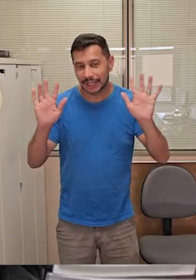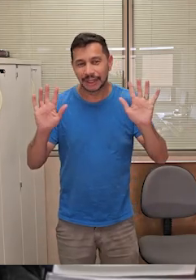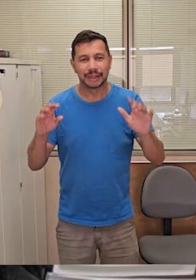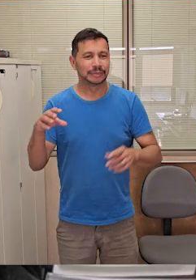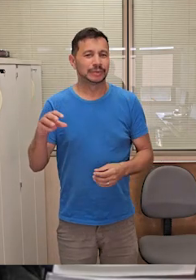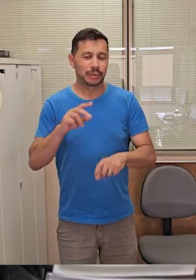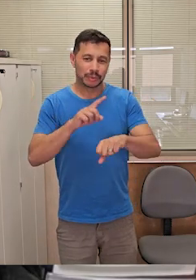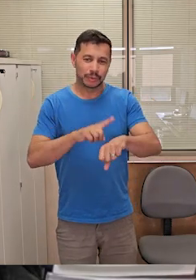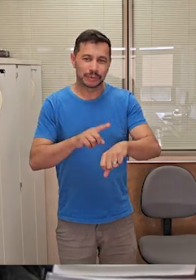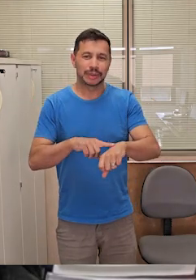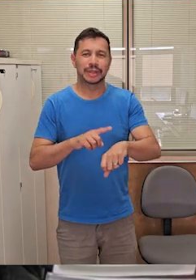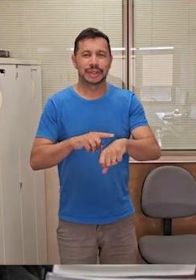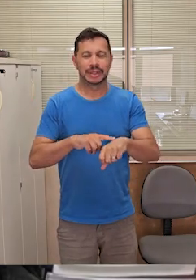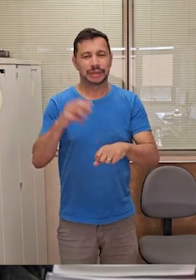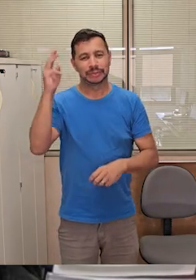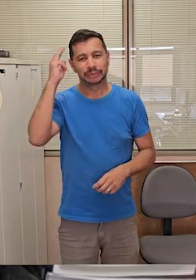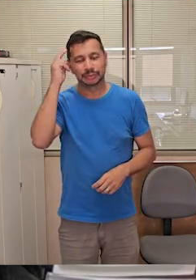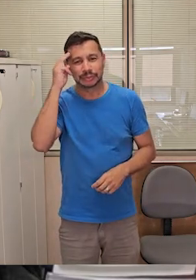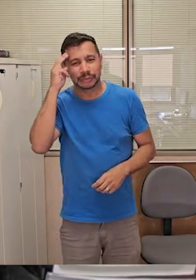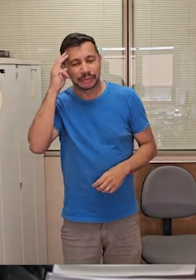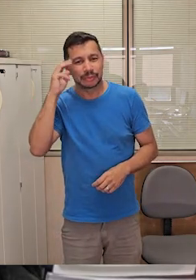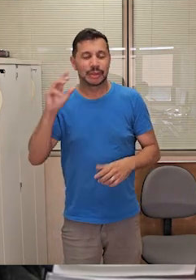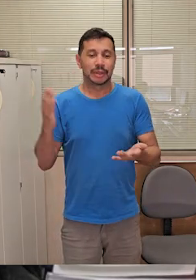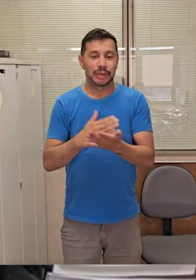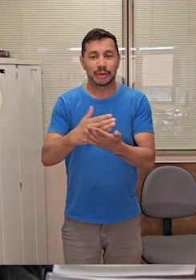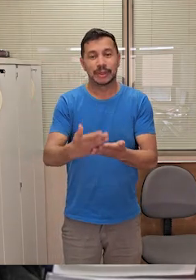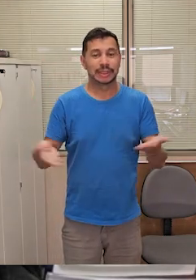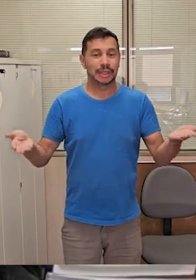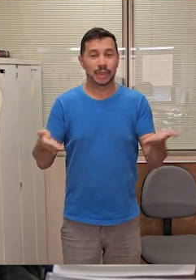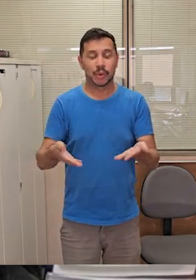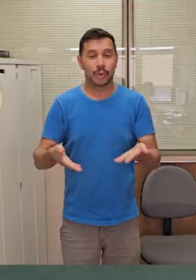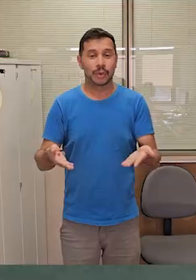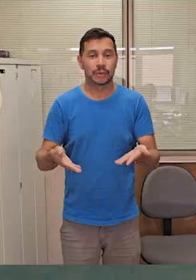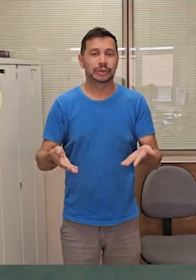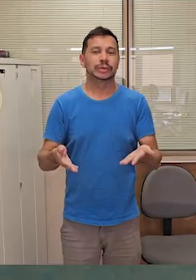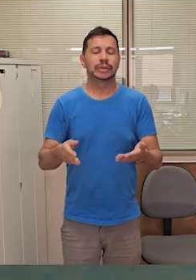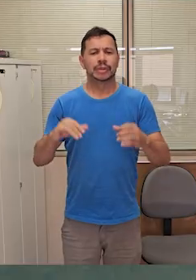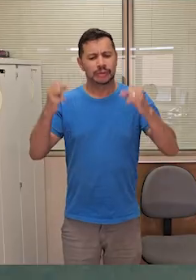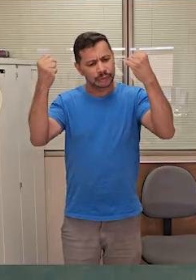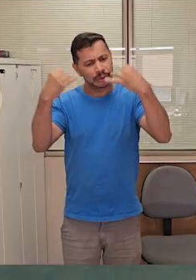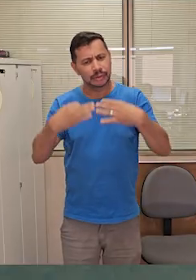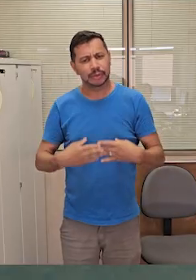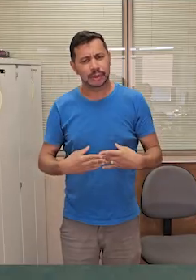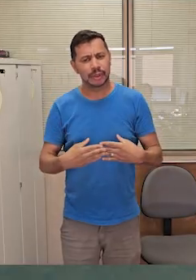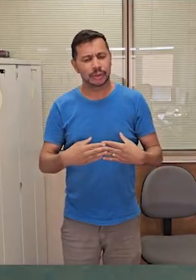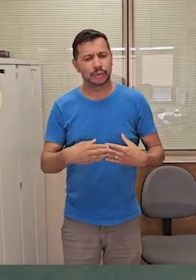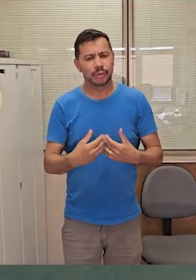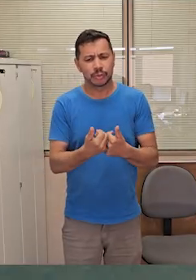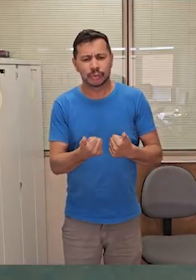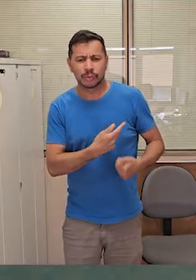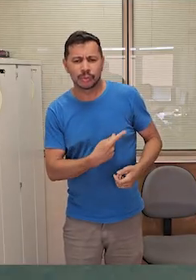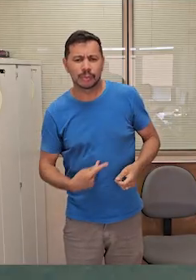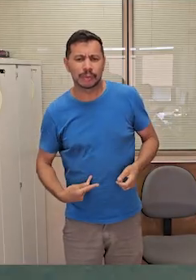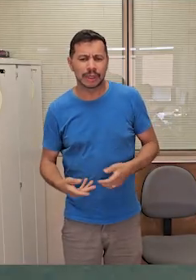Olá! O Hora da Bahia Memória desta quinta-feira, dia 26, está começando. Hoje, vamos falar sobre o ex-presidente do